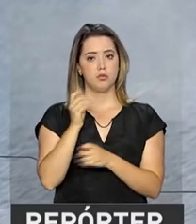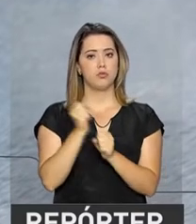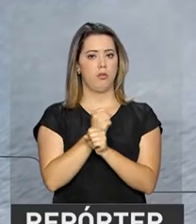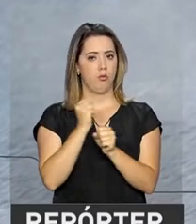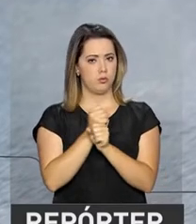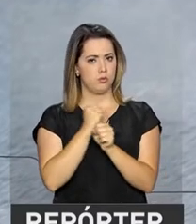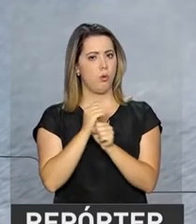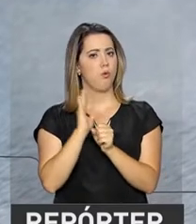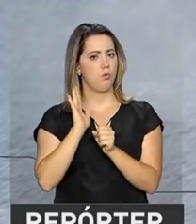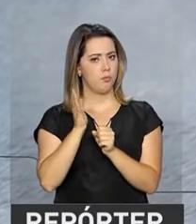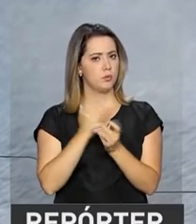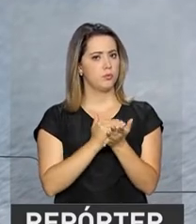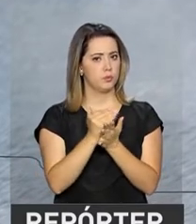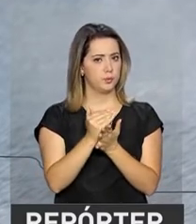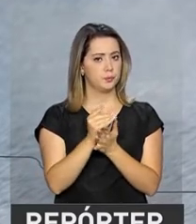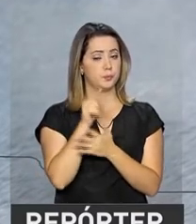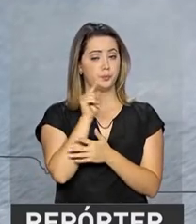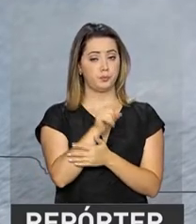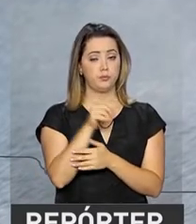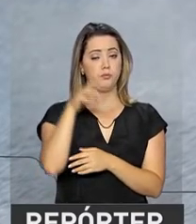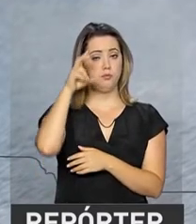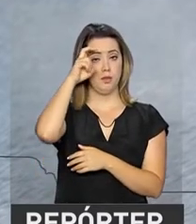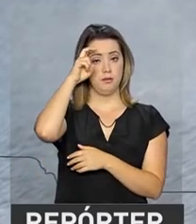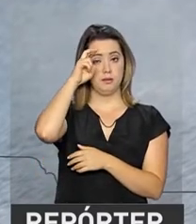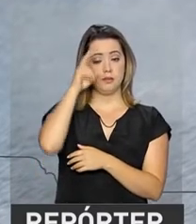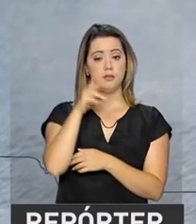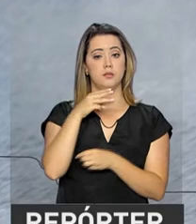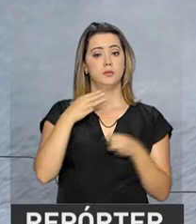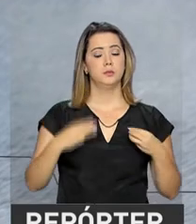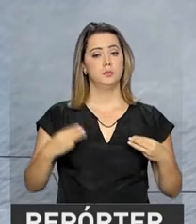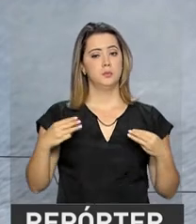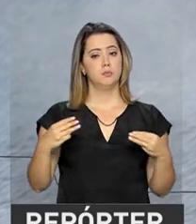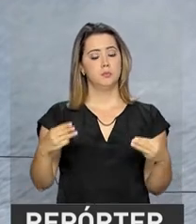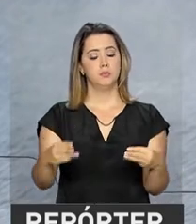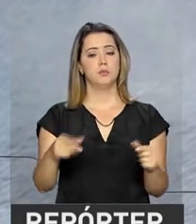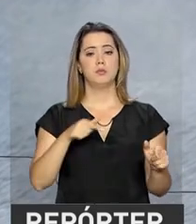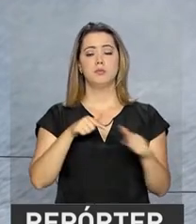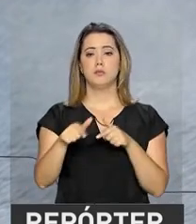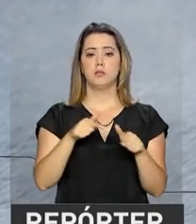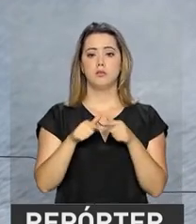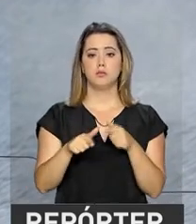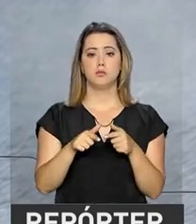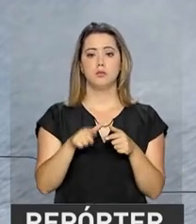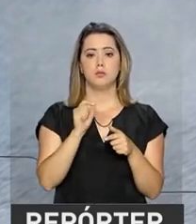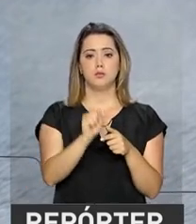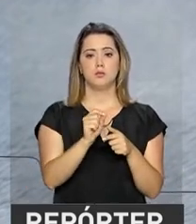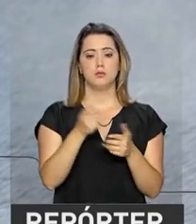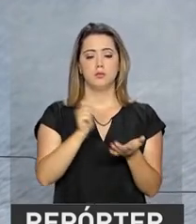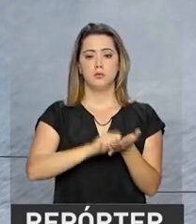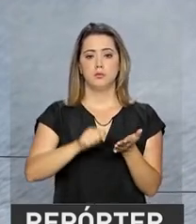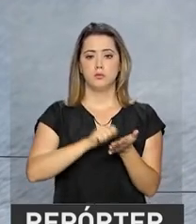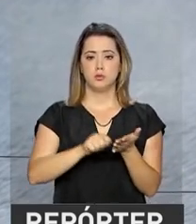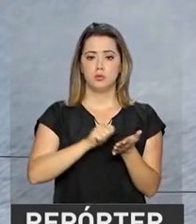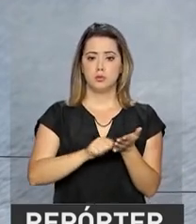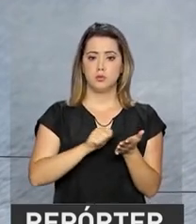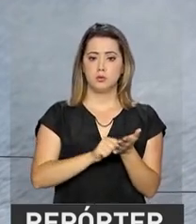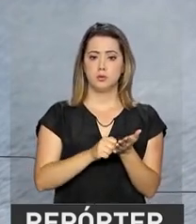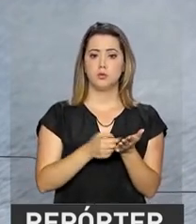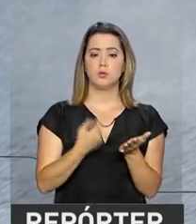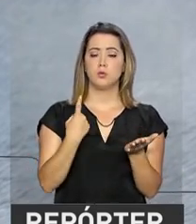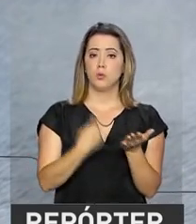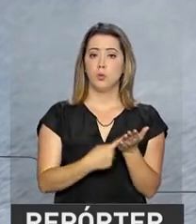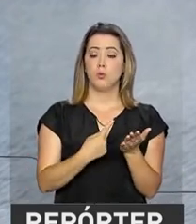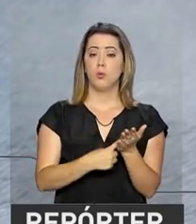obras e nesta quinta feira o ministério dos transportes assinou um termo para a execução das obras pelo exército